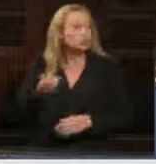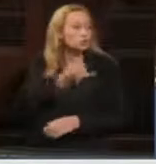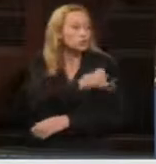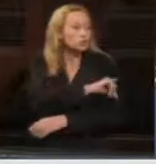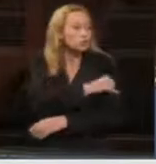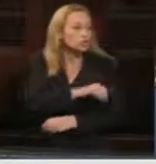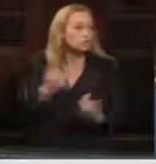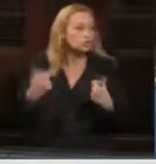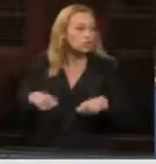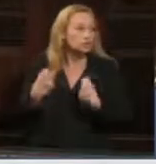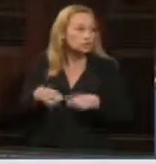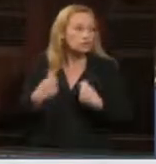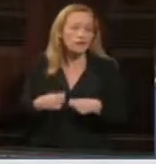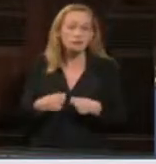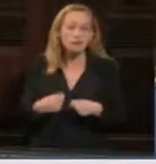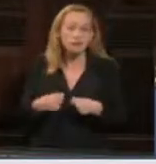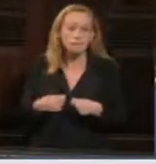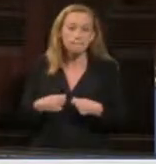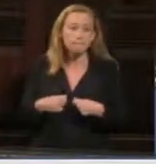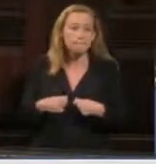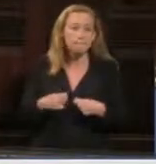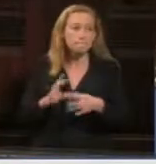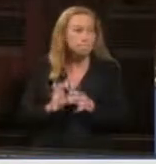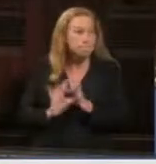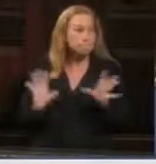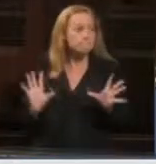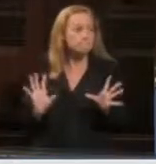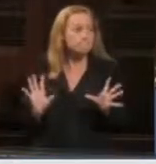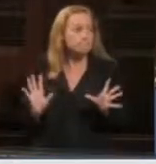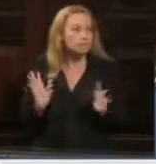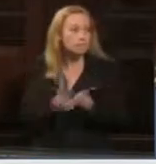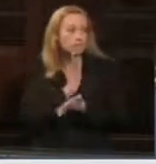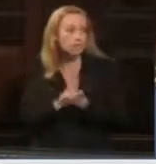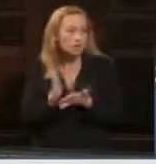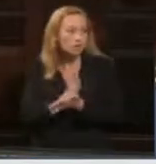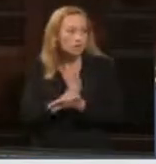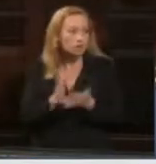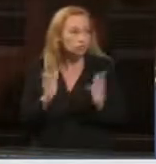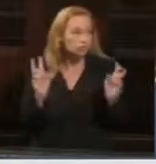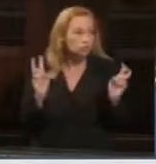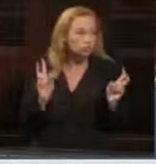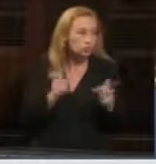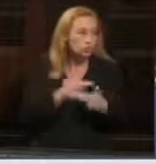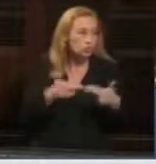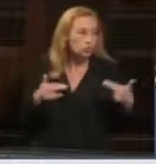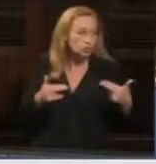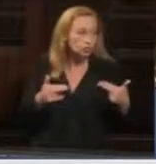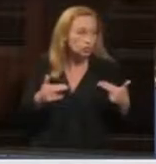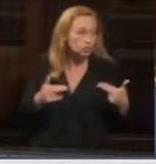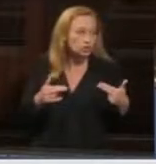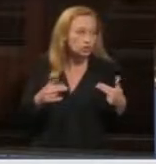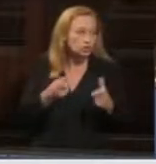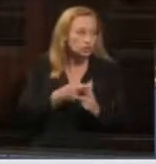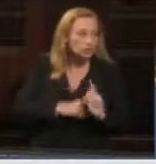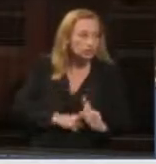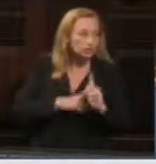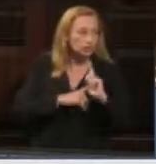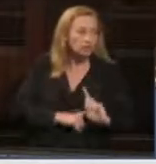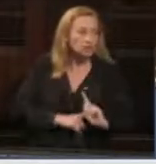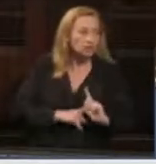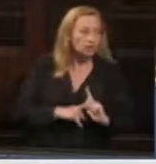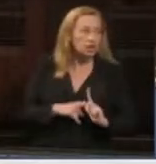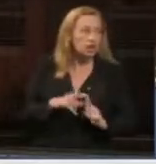precisava enfim é se libertar em alguma medida da excessiva dependência na sua agenda